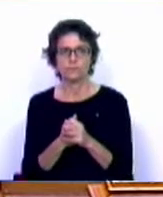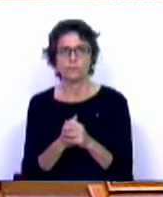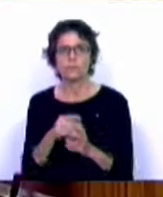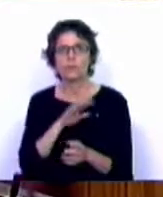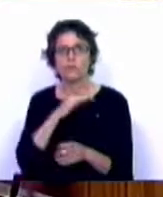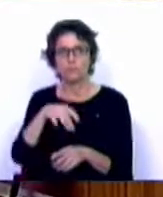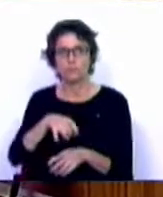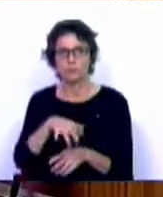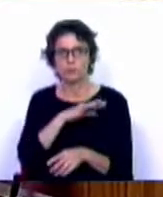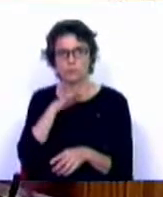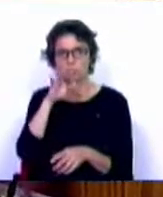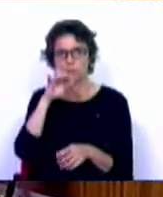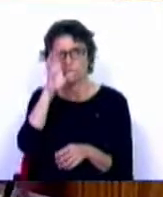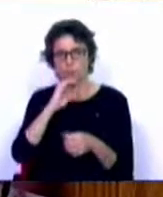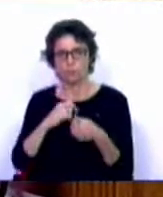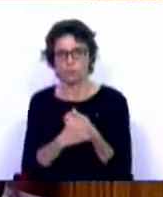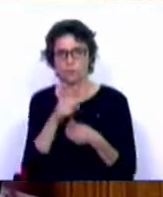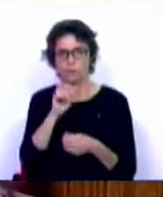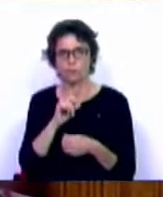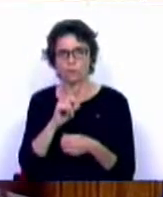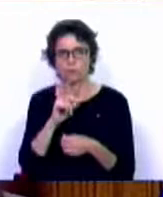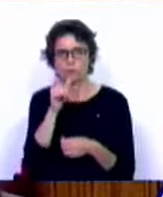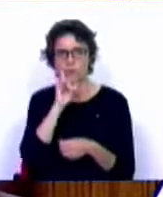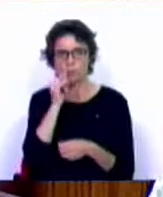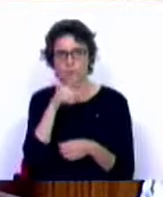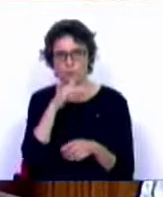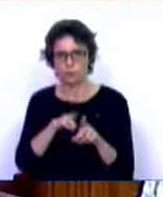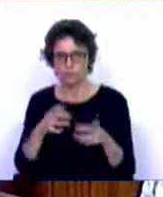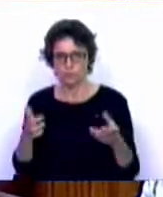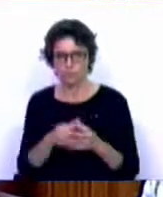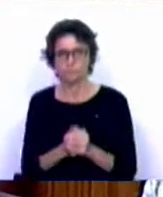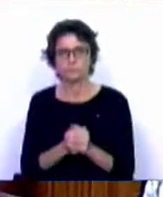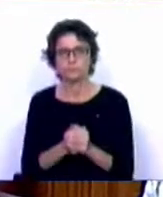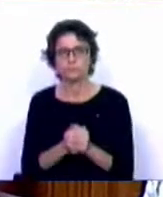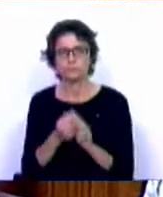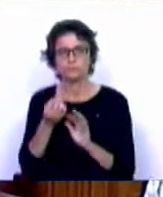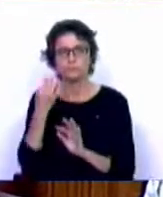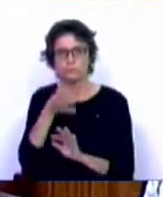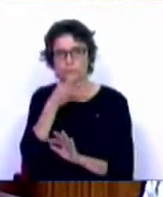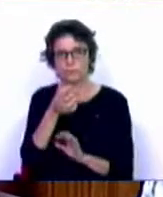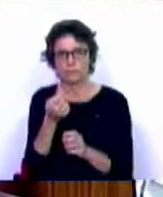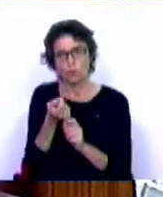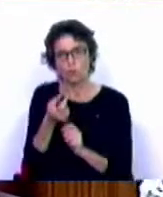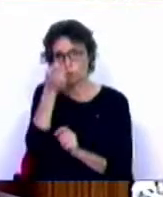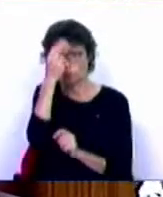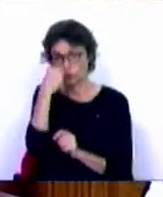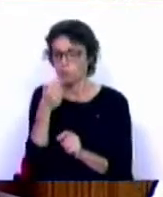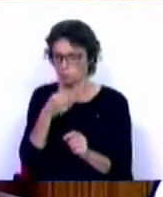Sr. Presidente, senhores membros do Governo, senhoras deputadas e senhores deputados, prometi há bocado um pouco de história, aqui vai